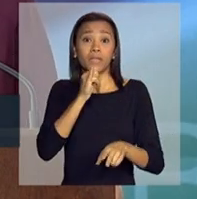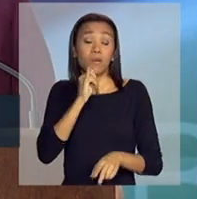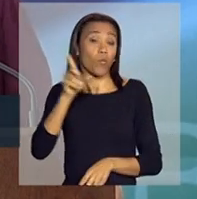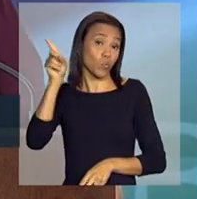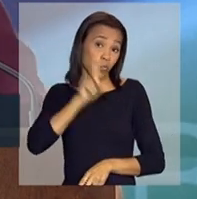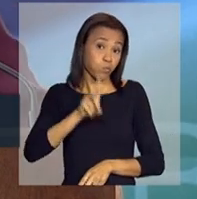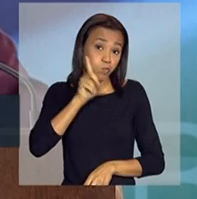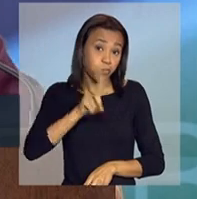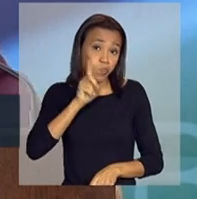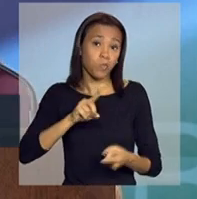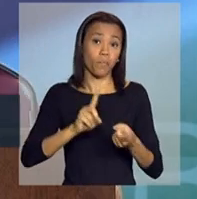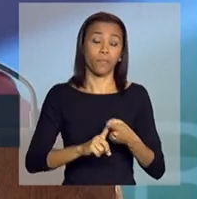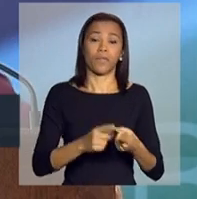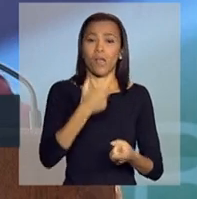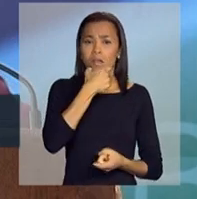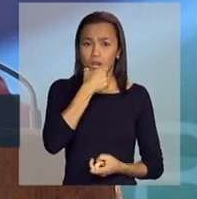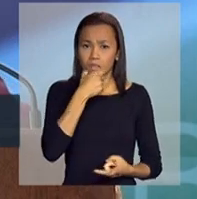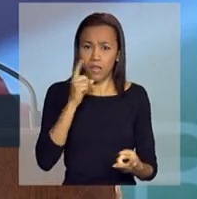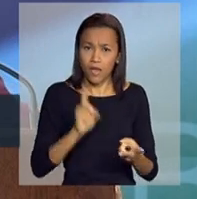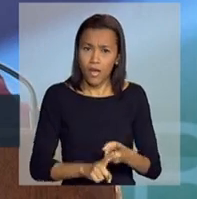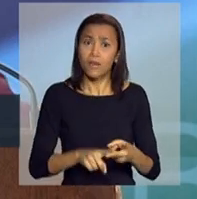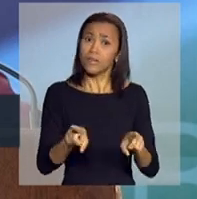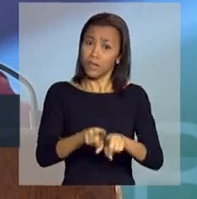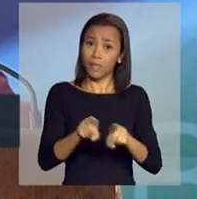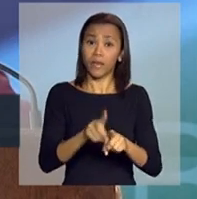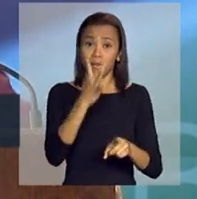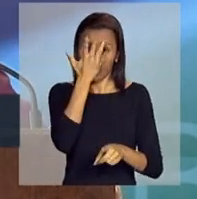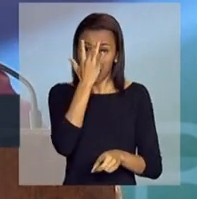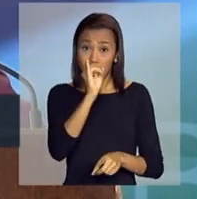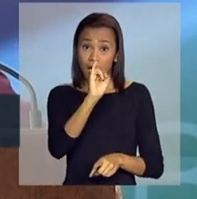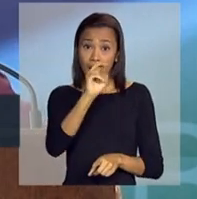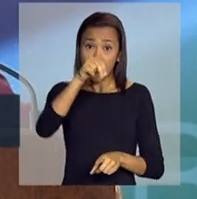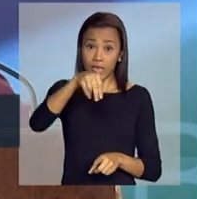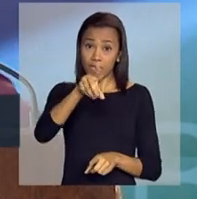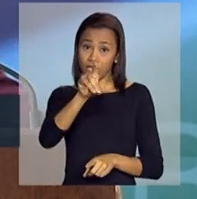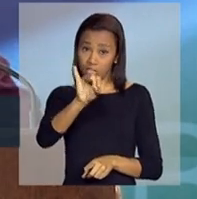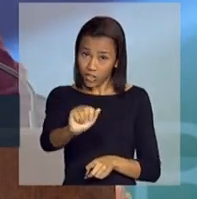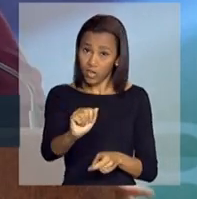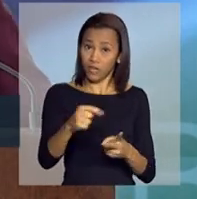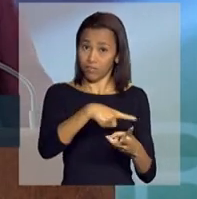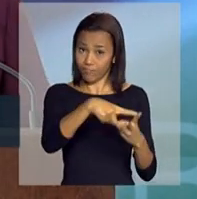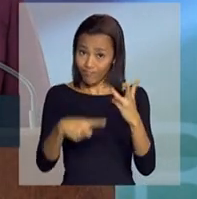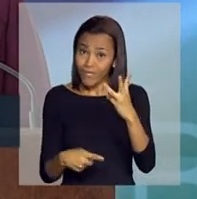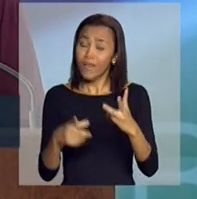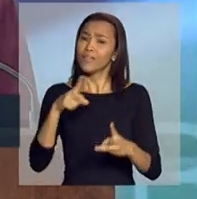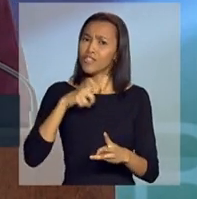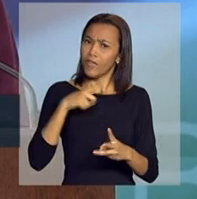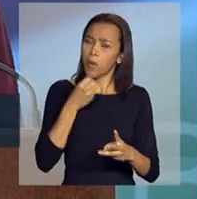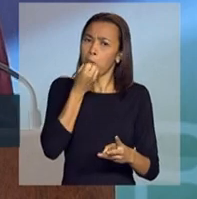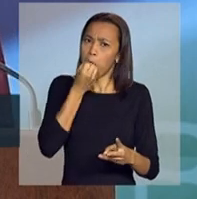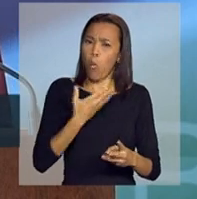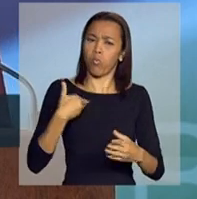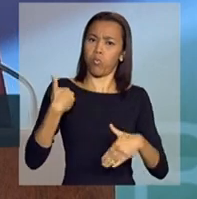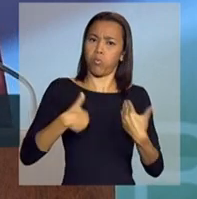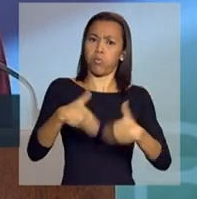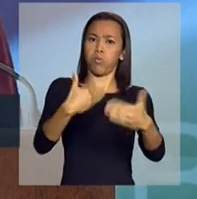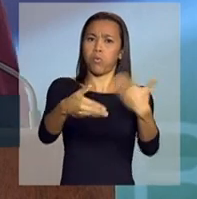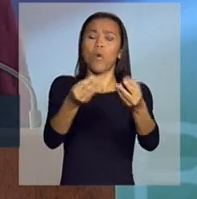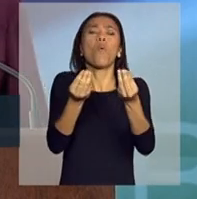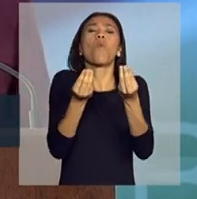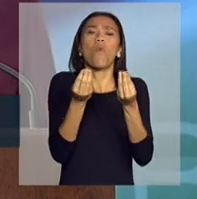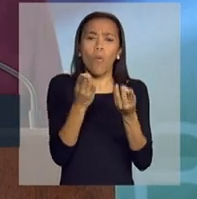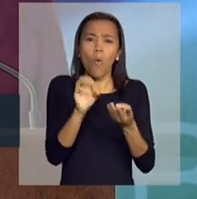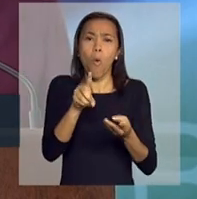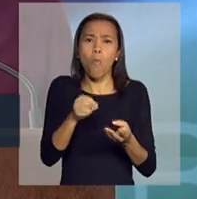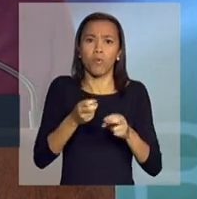Estados Unidos, a Inglaterra, a própria Índia, tiveram uma parte do seu desenvolvimento baseada na